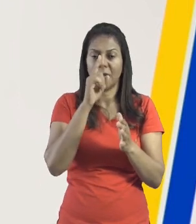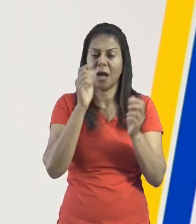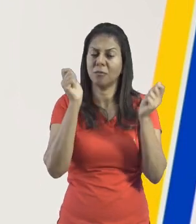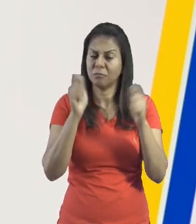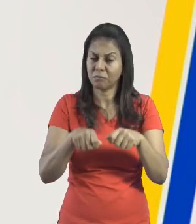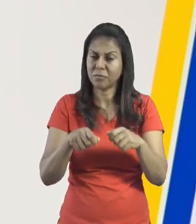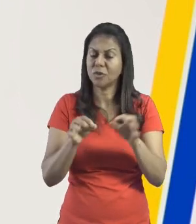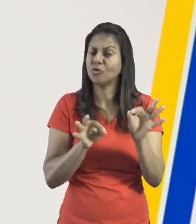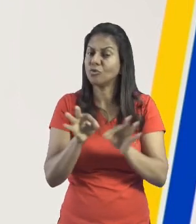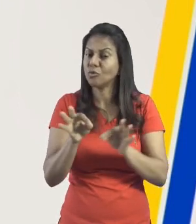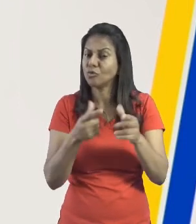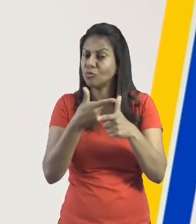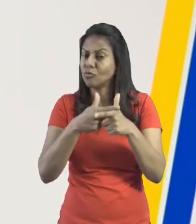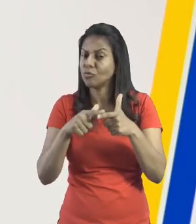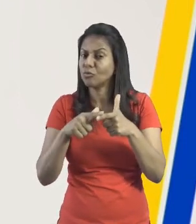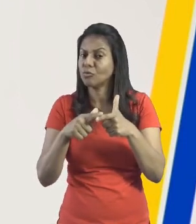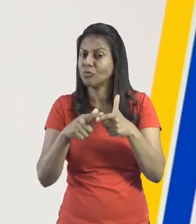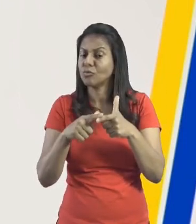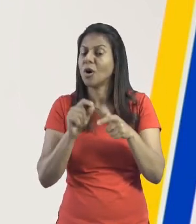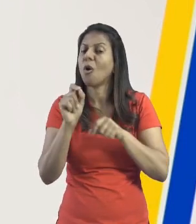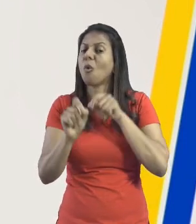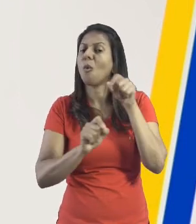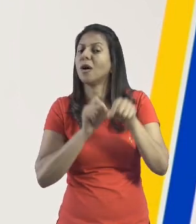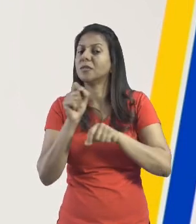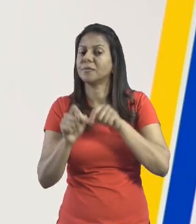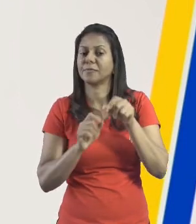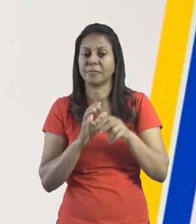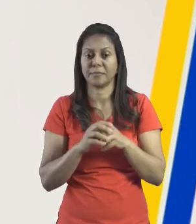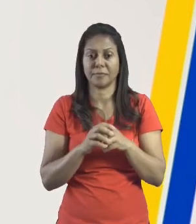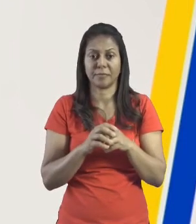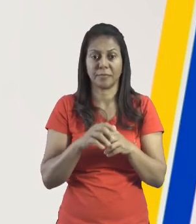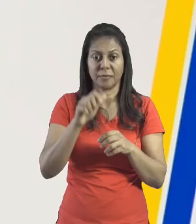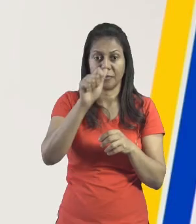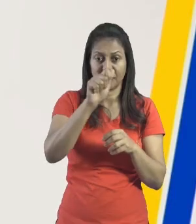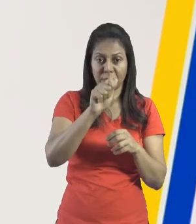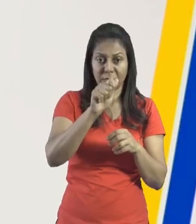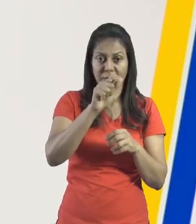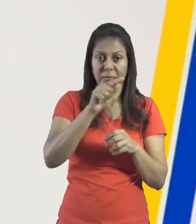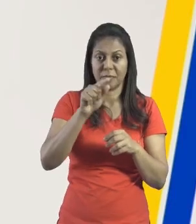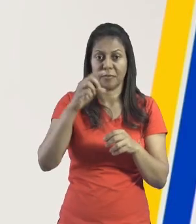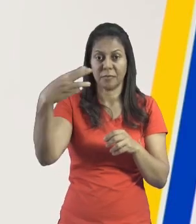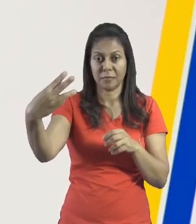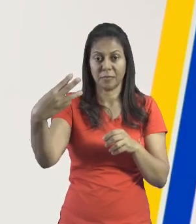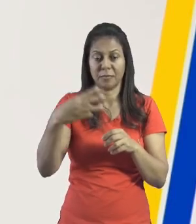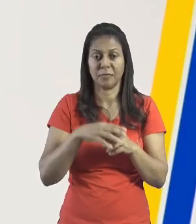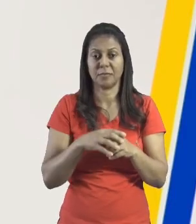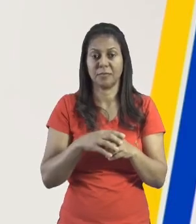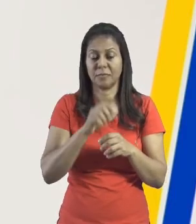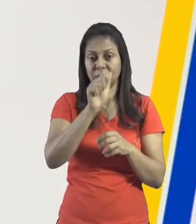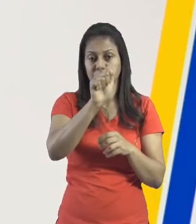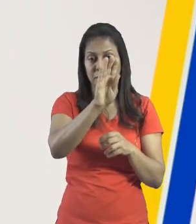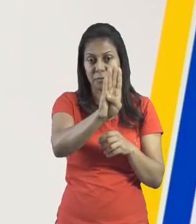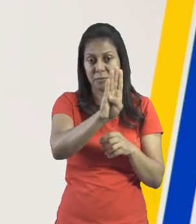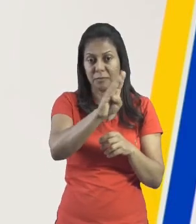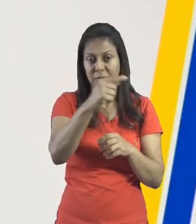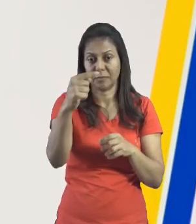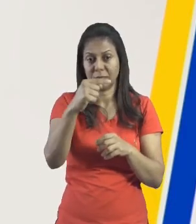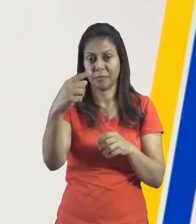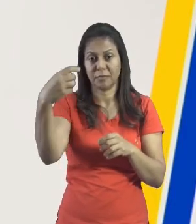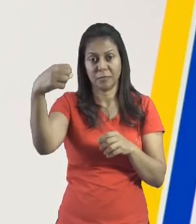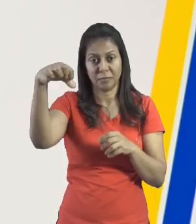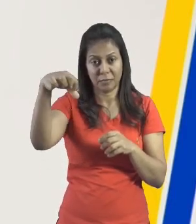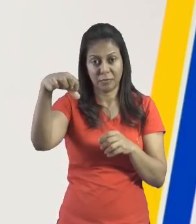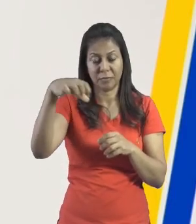os coeficientes. Que coeficientes são? O A é igual a 3, o B é igual a